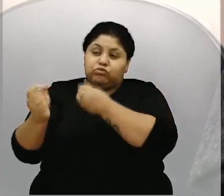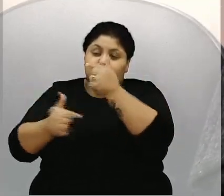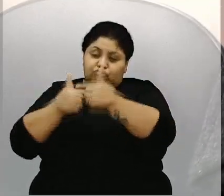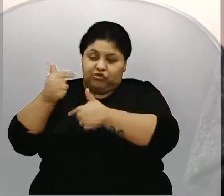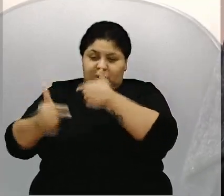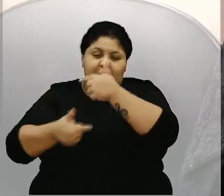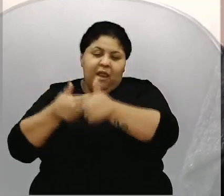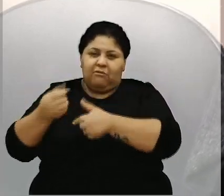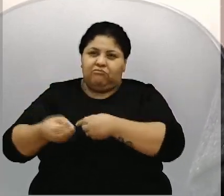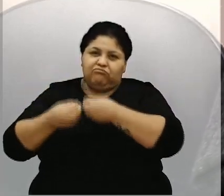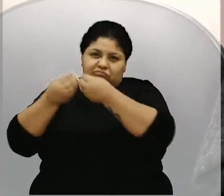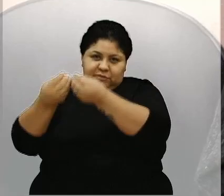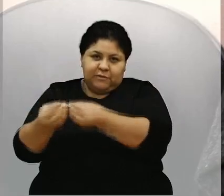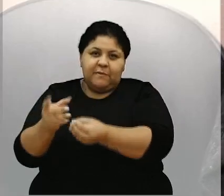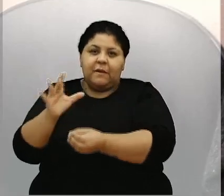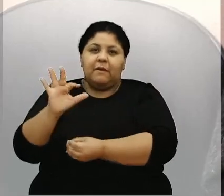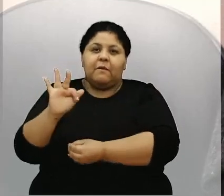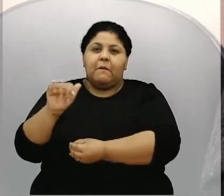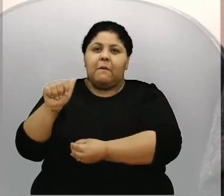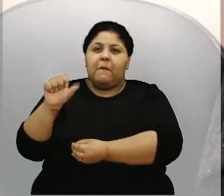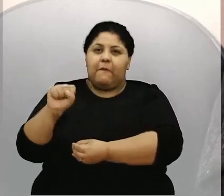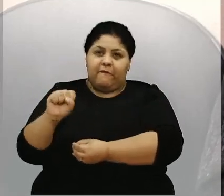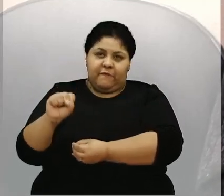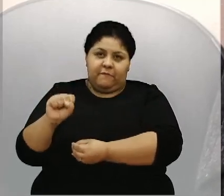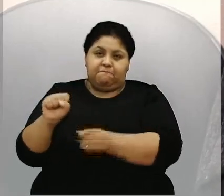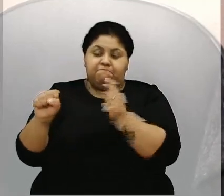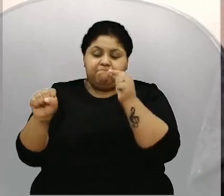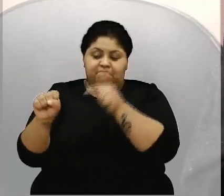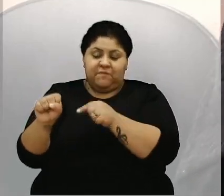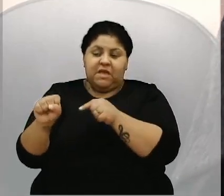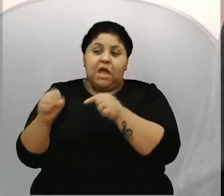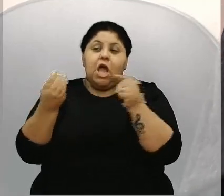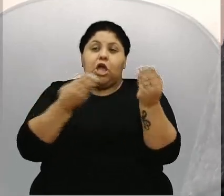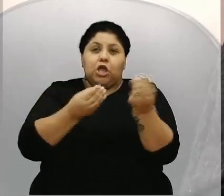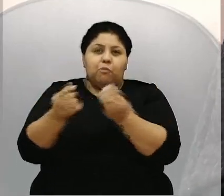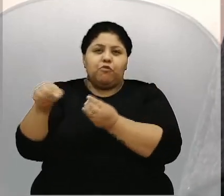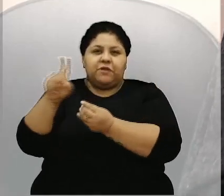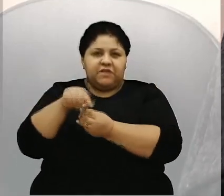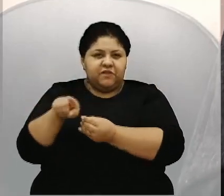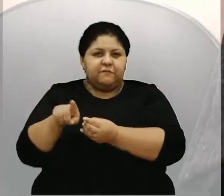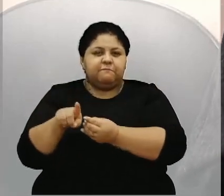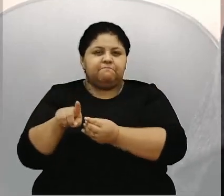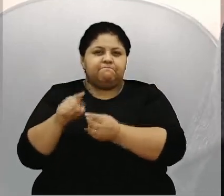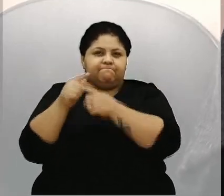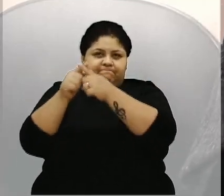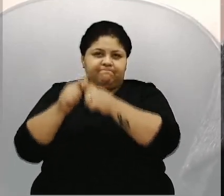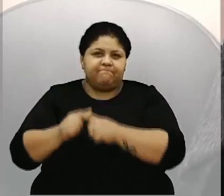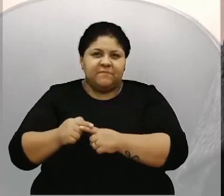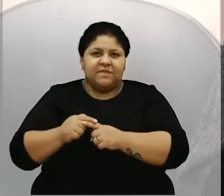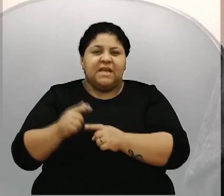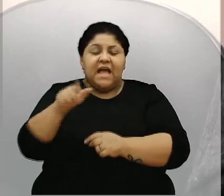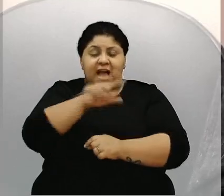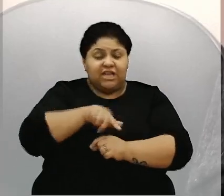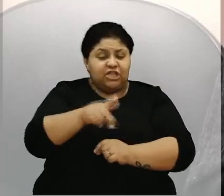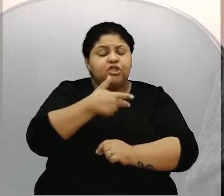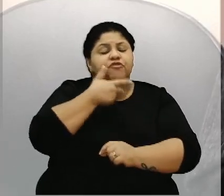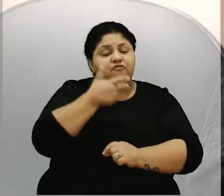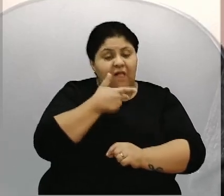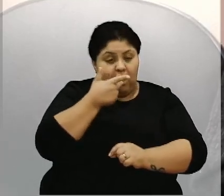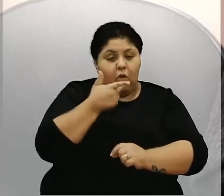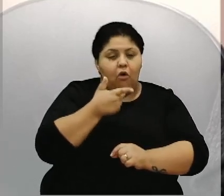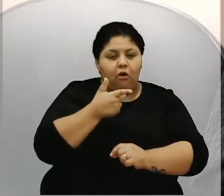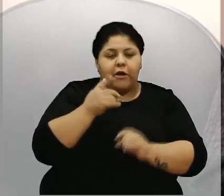são oferecidos pela FAS. A FAS que muitas vezes, e a gente até comentou durante aquele momento, né, que muitas vezes a